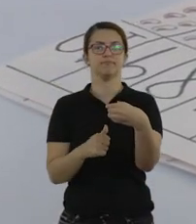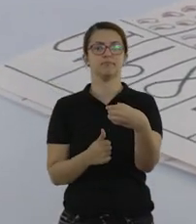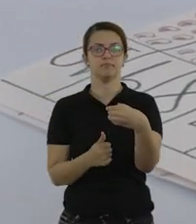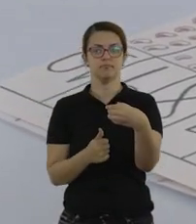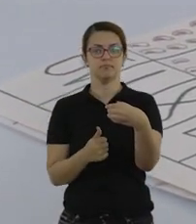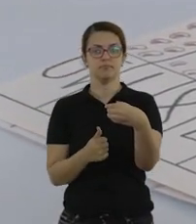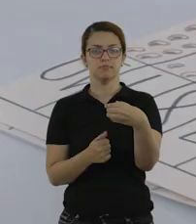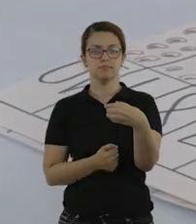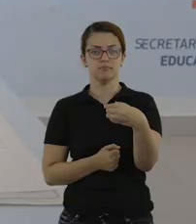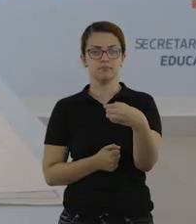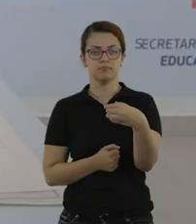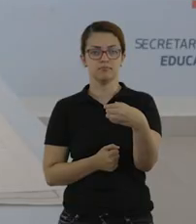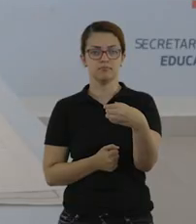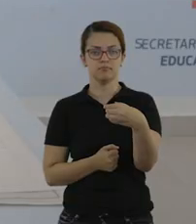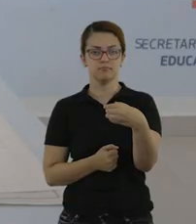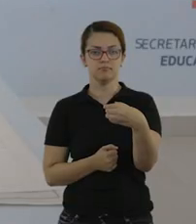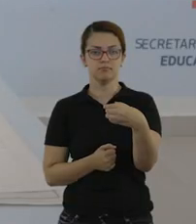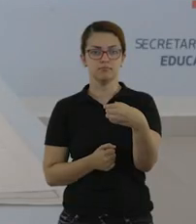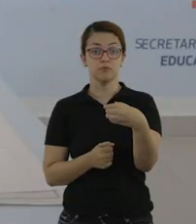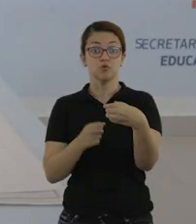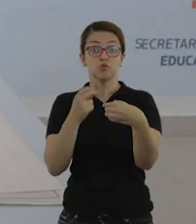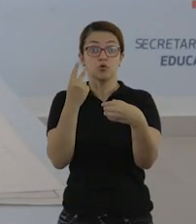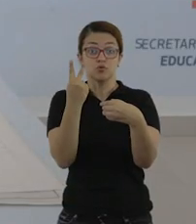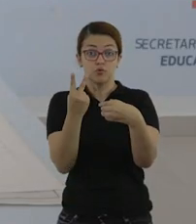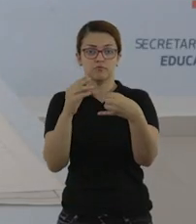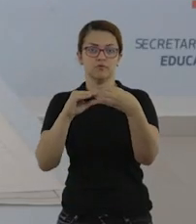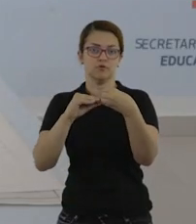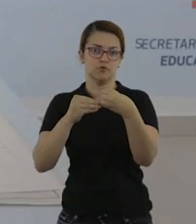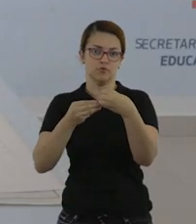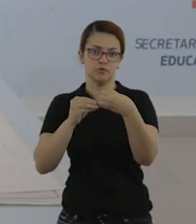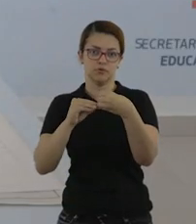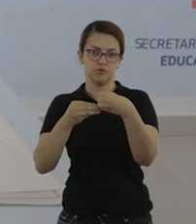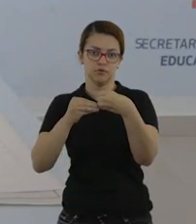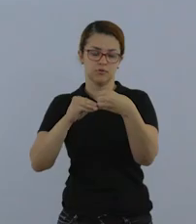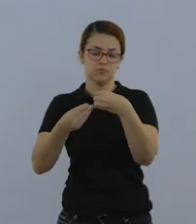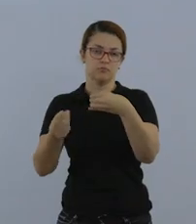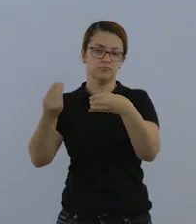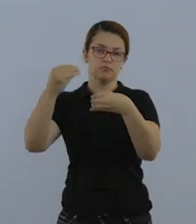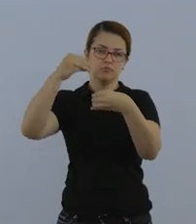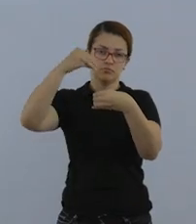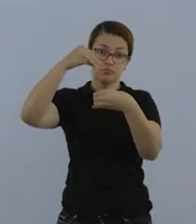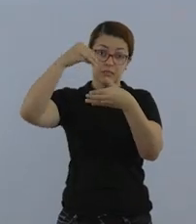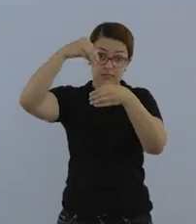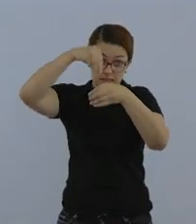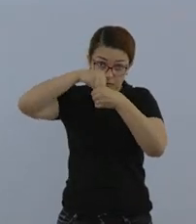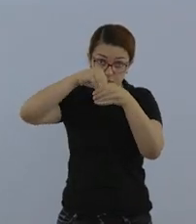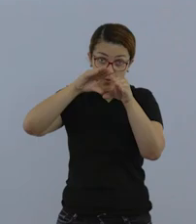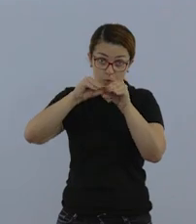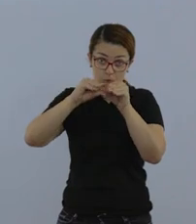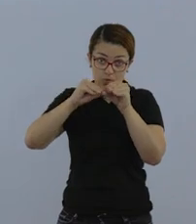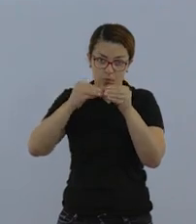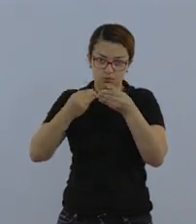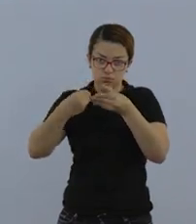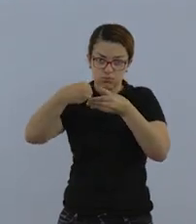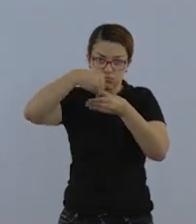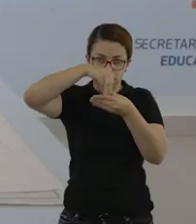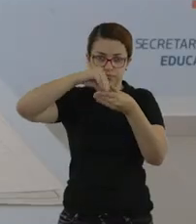Vai colocar, eu vou colocar aqui 2 grãozinhos de feijão, tá vendo, ó? Dentro do algodãozinho